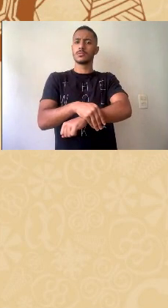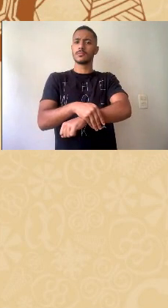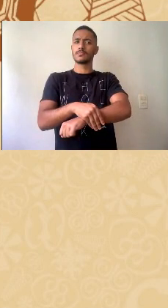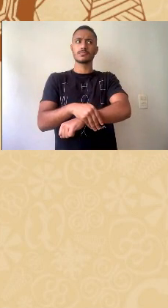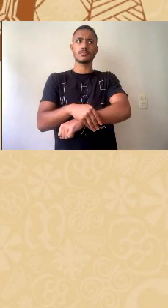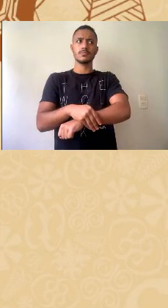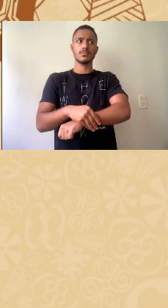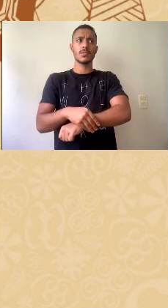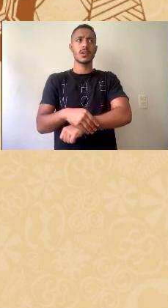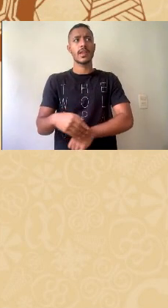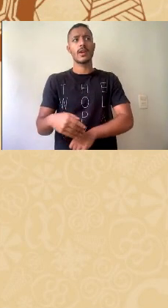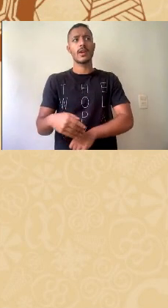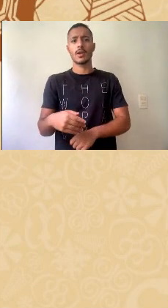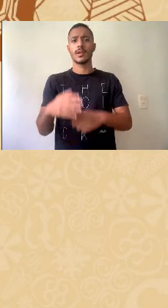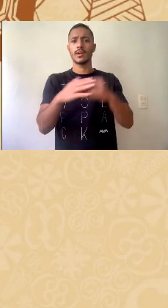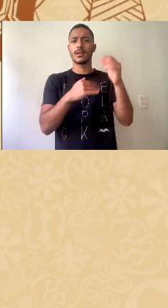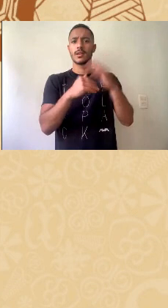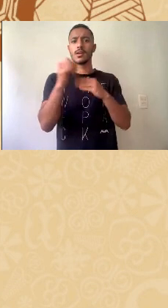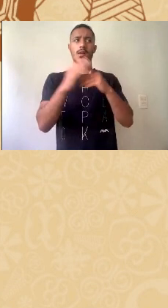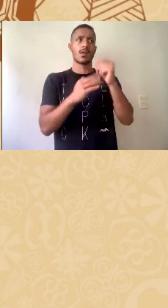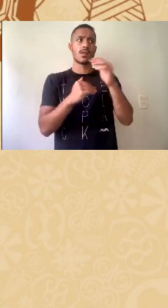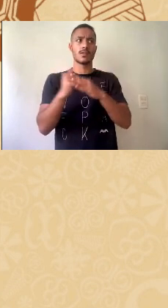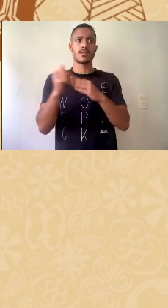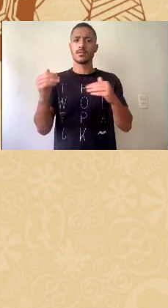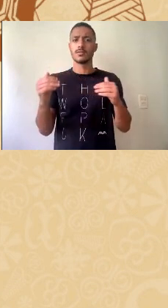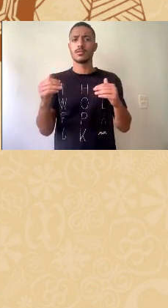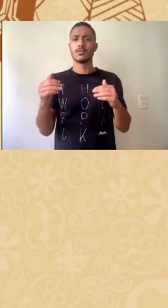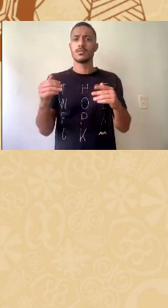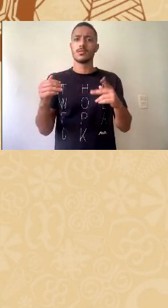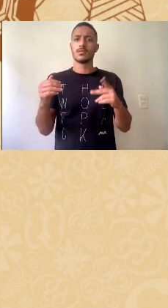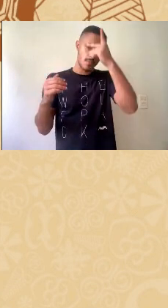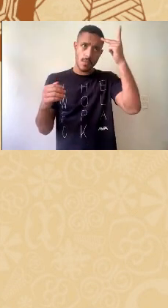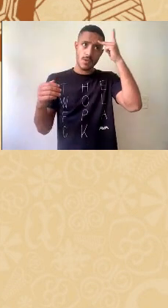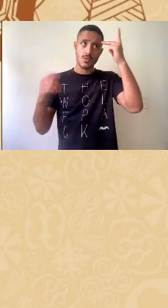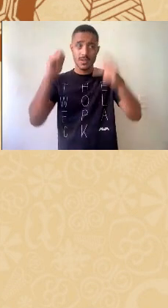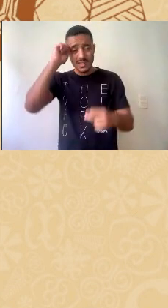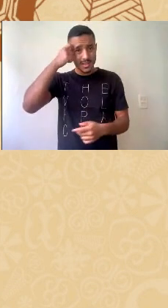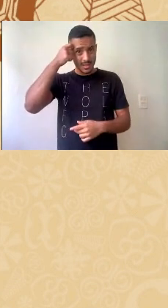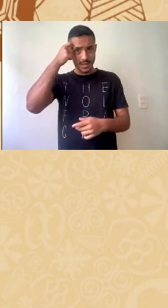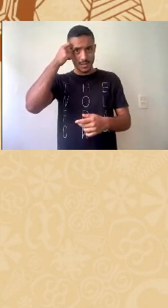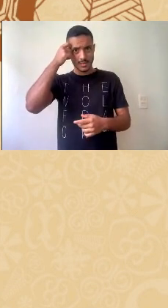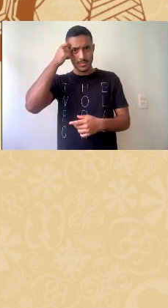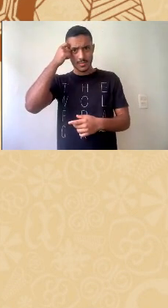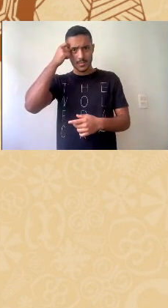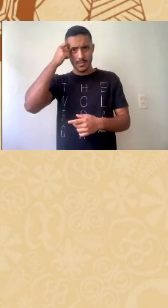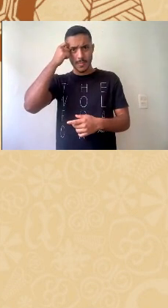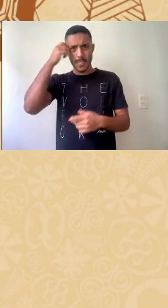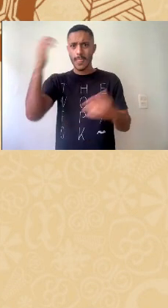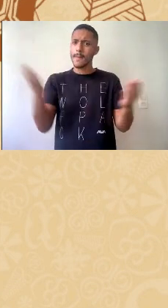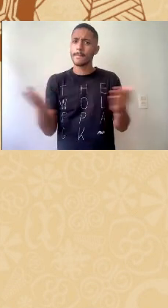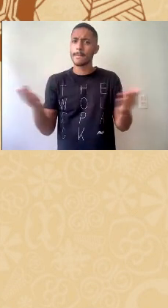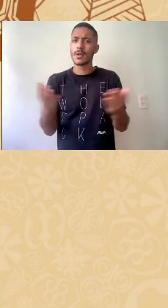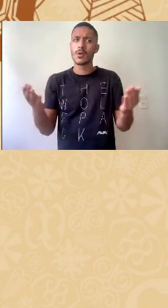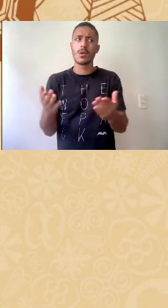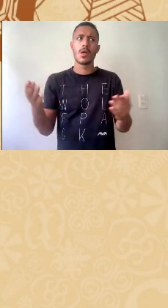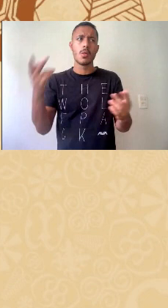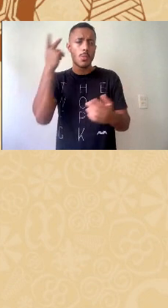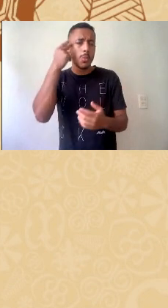sistemática de manutenção da violência para as pessoas negras. Me parece que agora é algo comum. Sim e